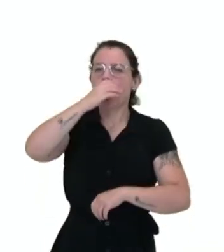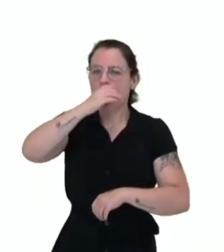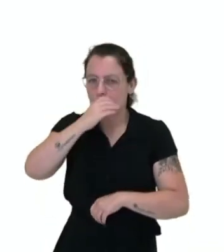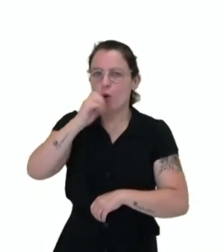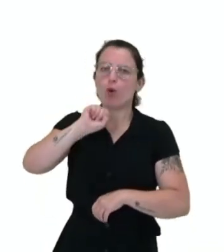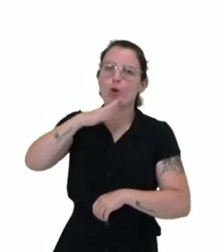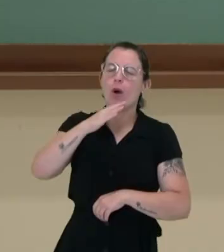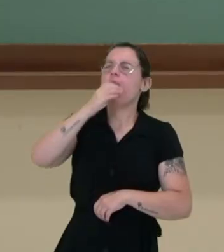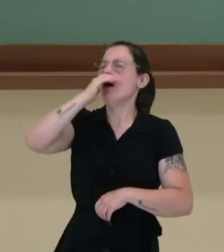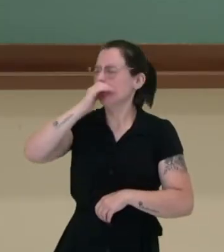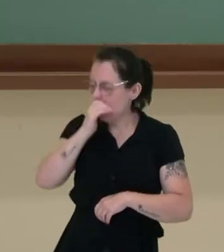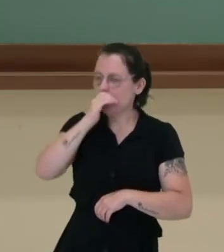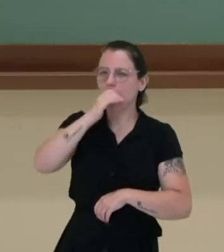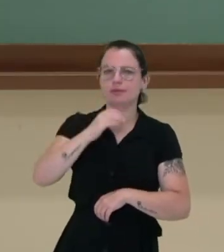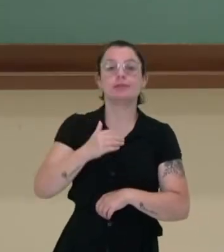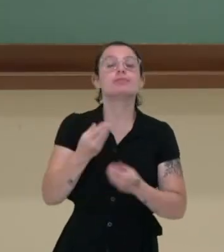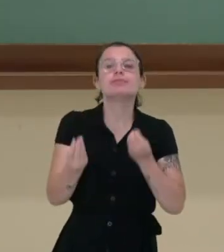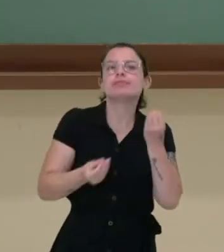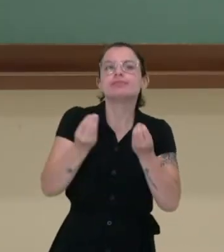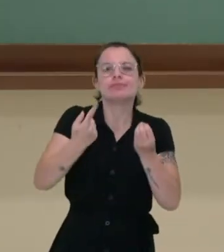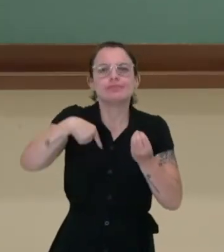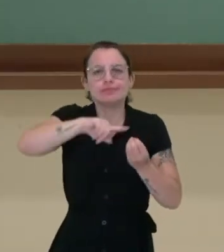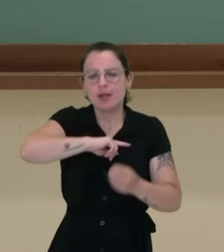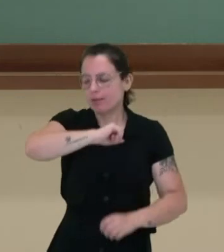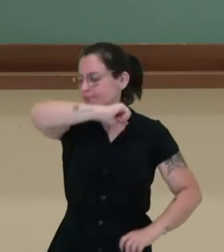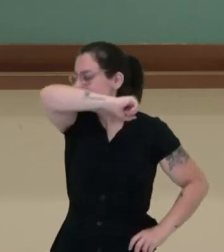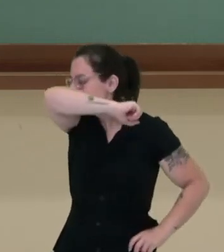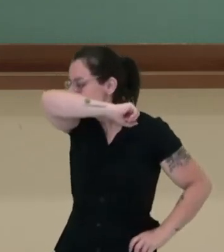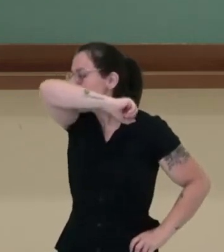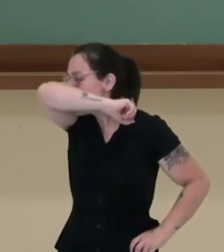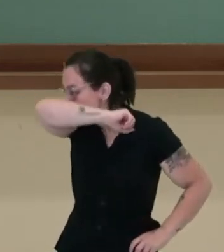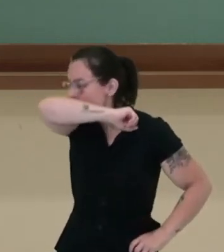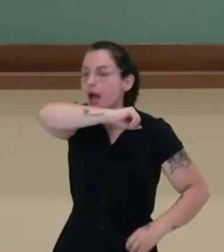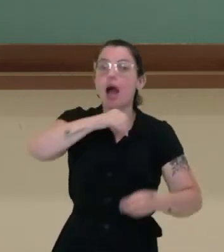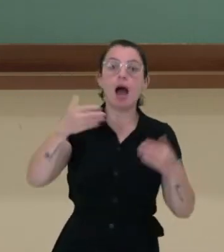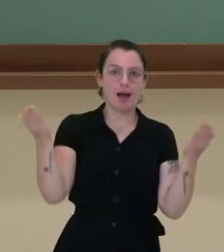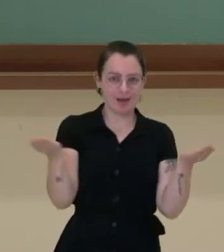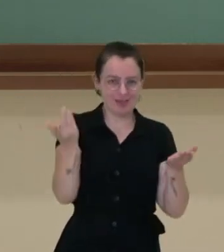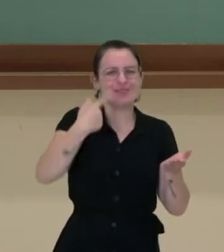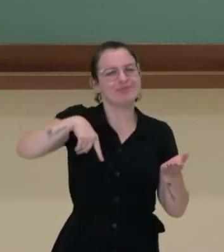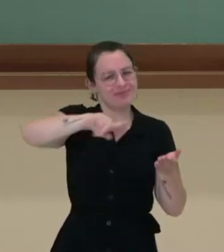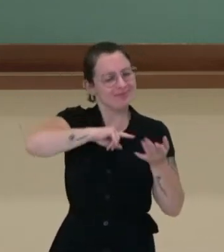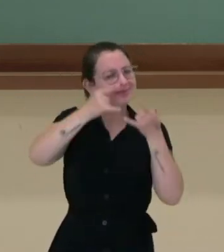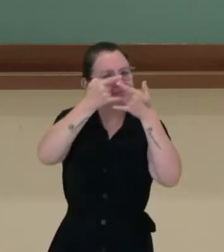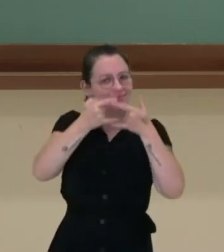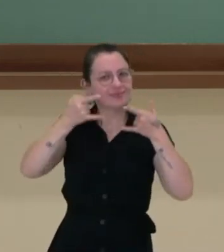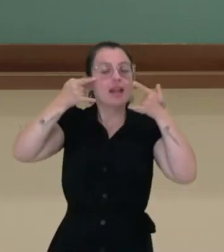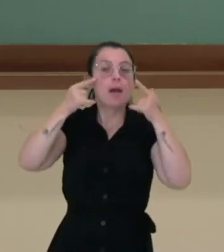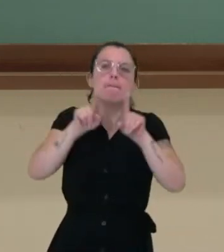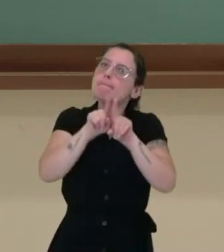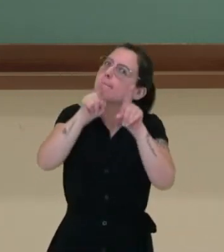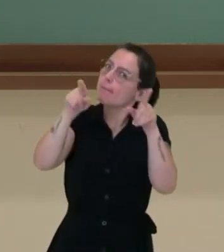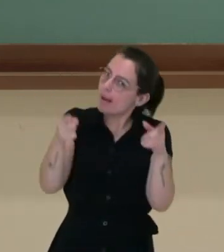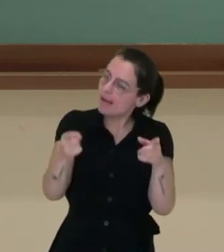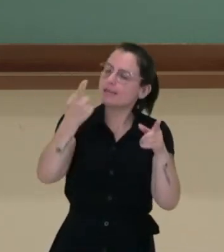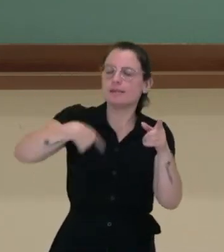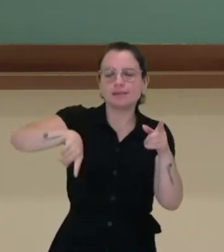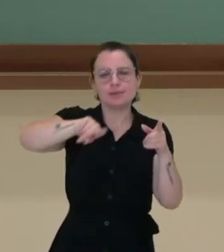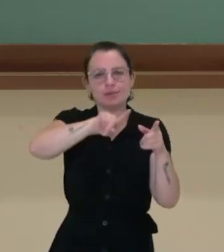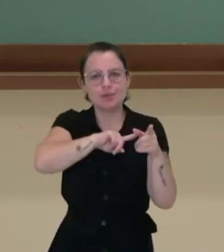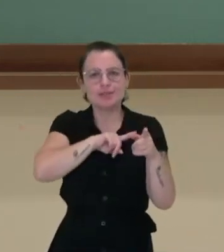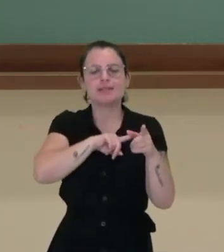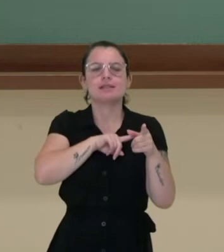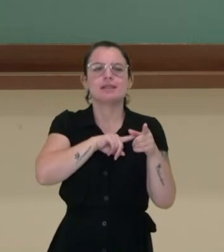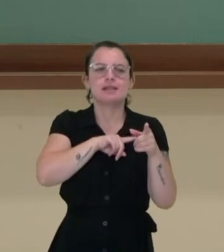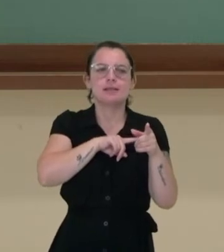espirrar. Então, primeiro que nós temos agora a utilização das máscaras. Mas também temos